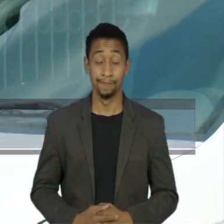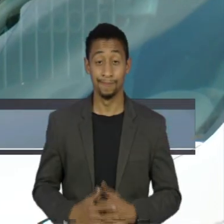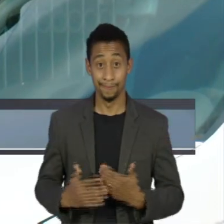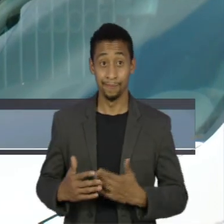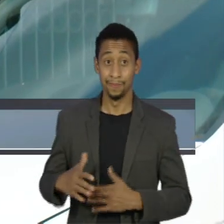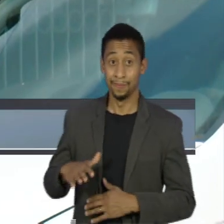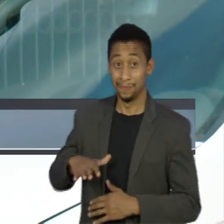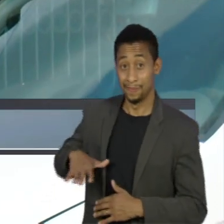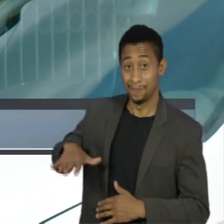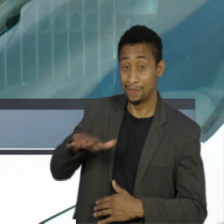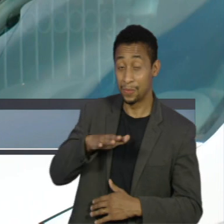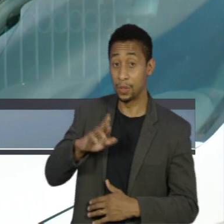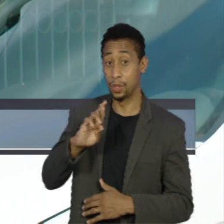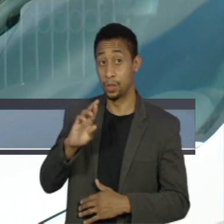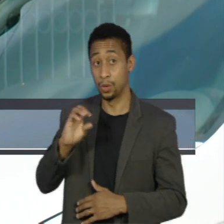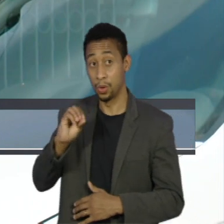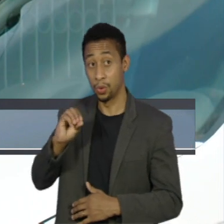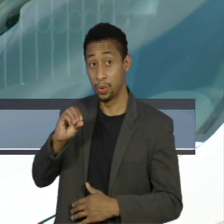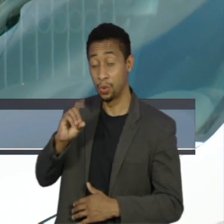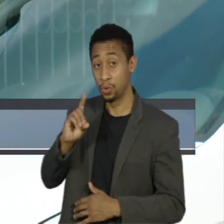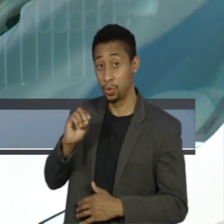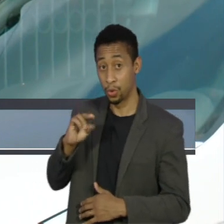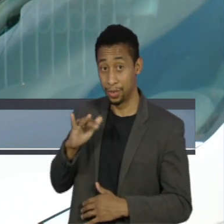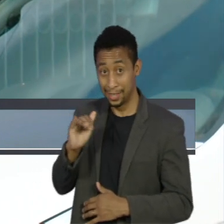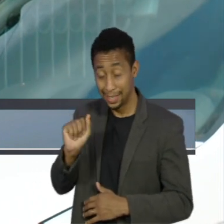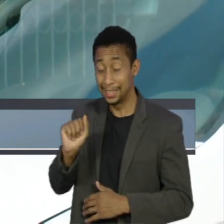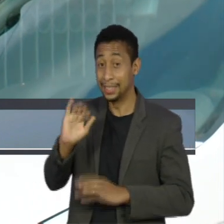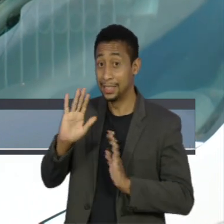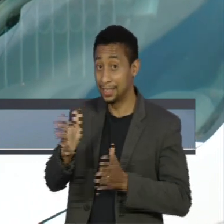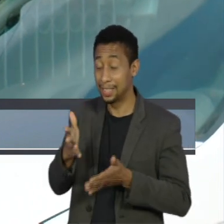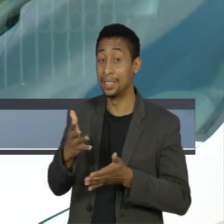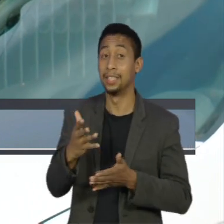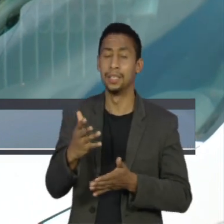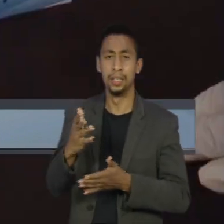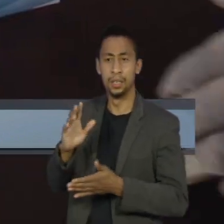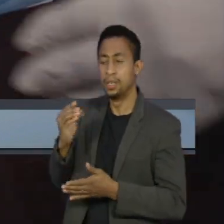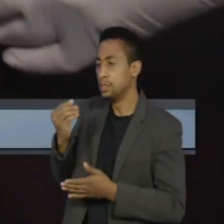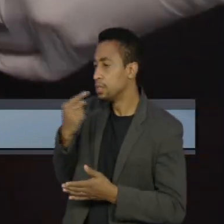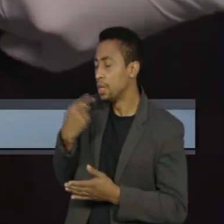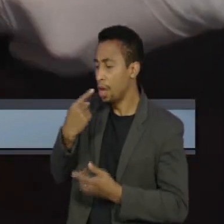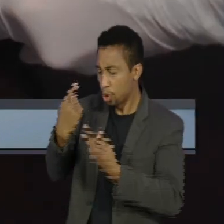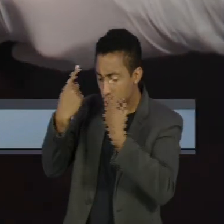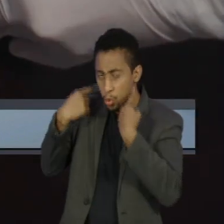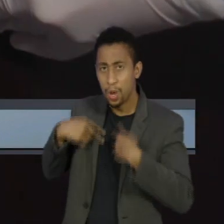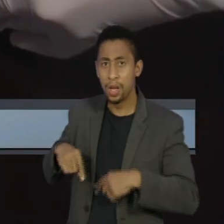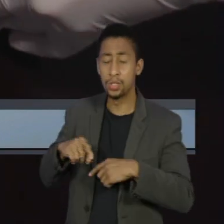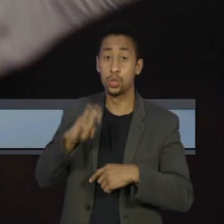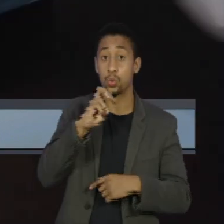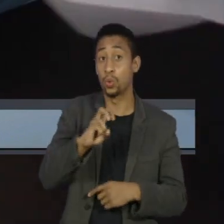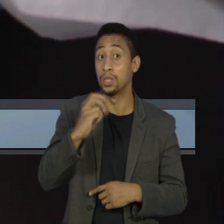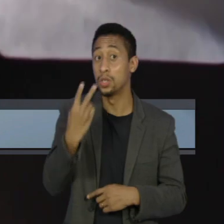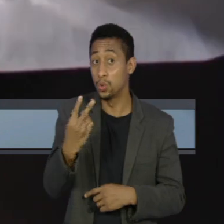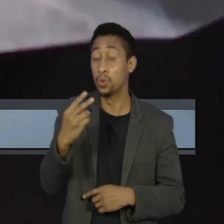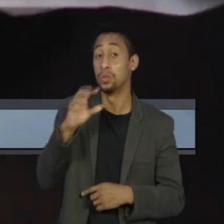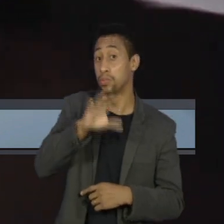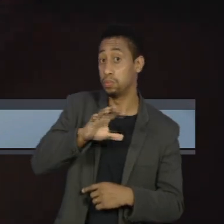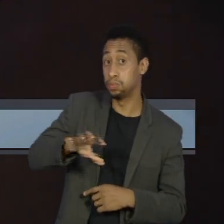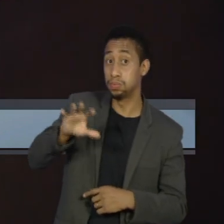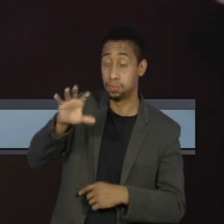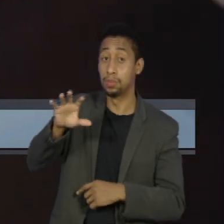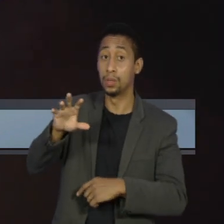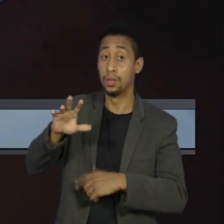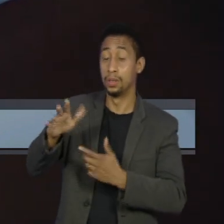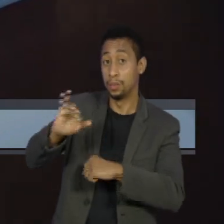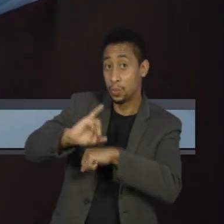Rondônia já realizou mais de 250 mil testes de Covid-19 nos 52 municípios do estado, mas